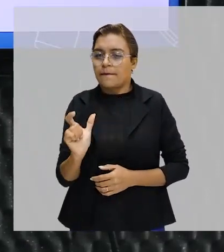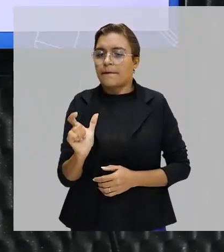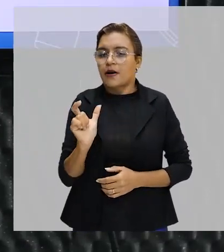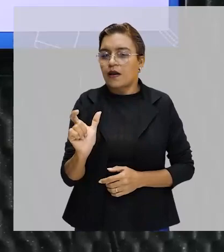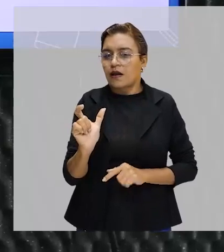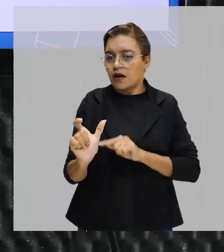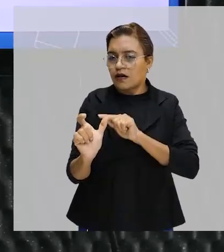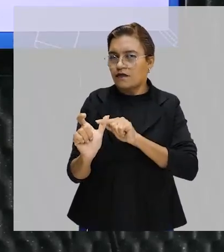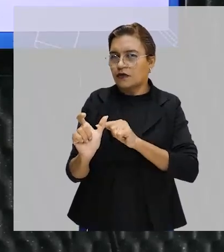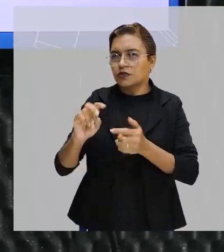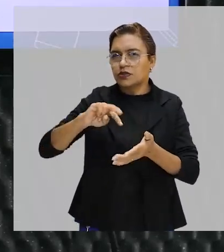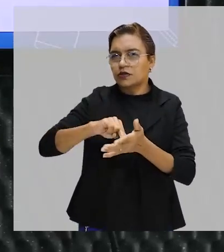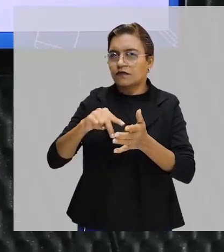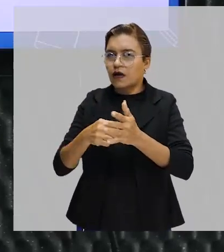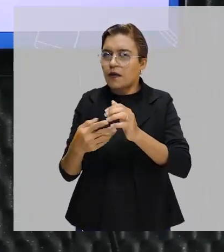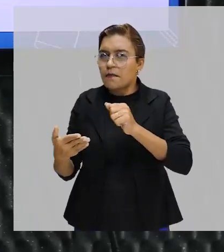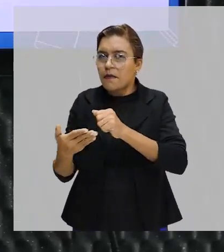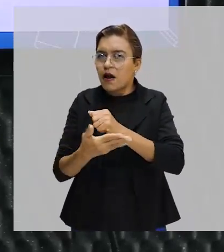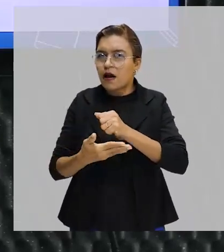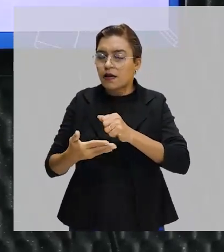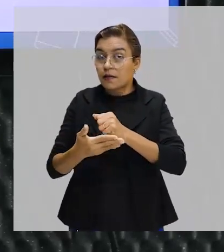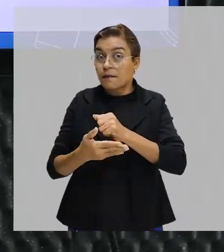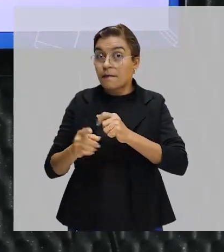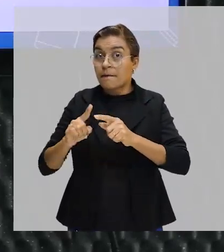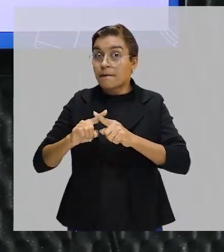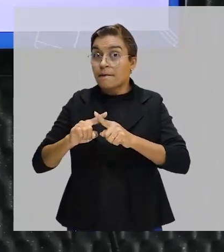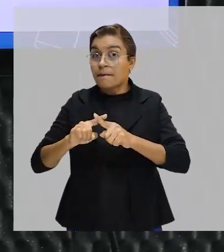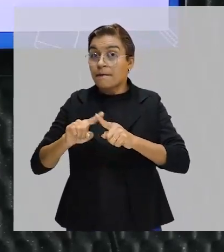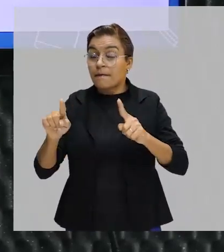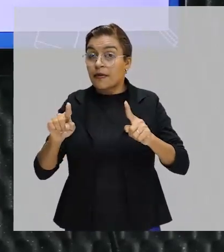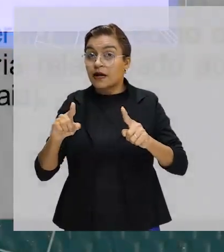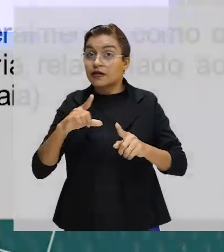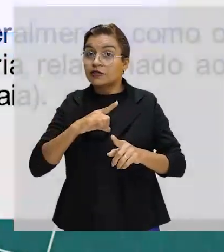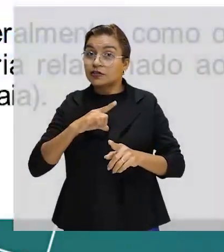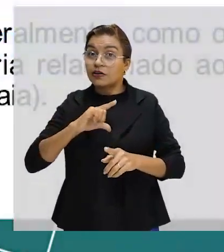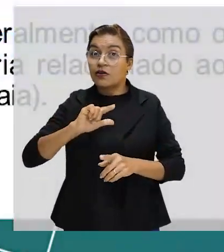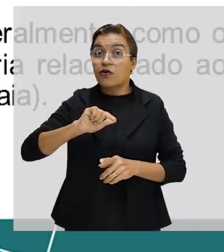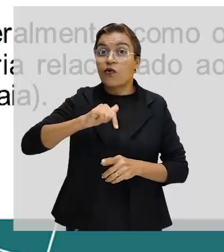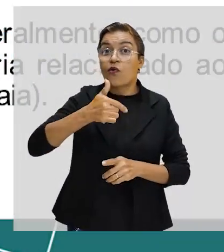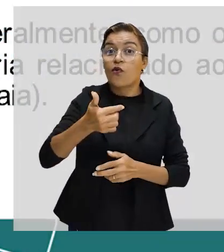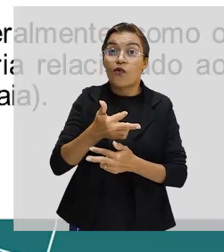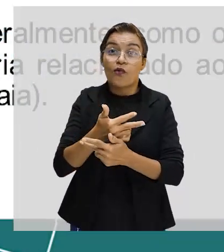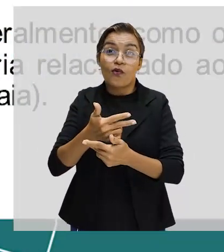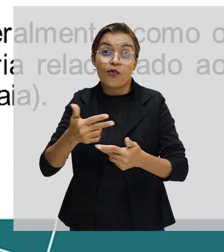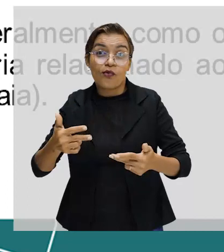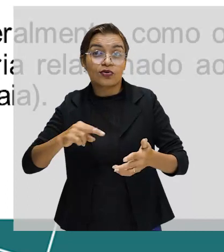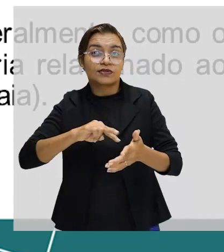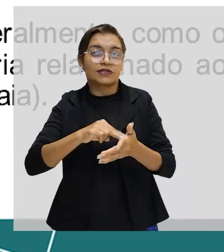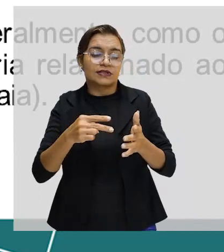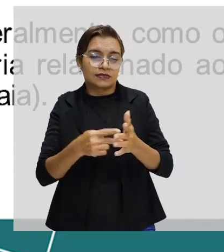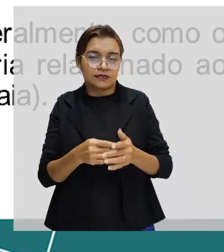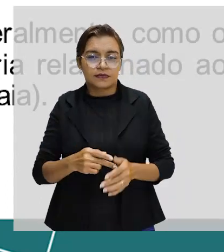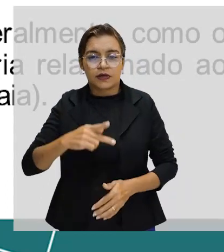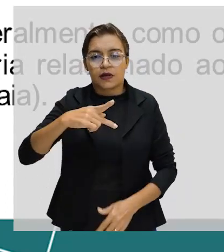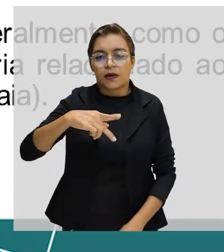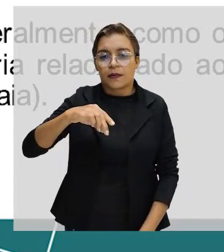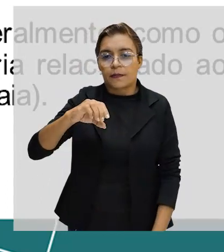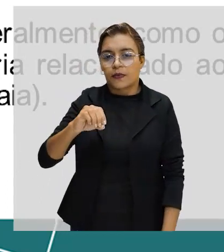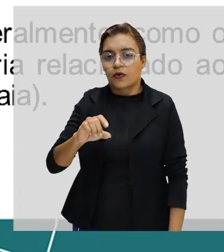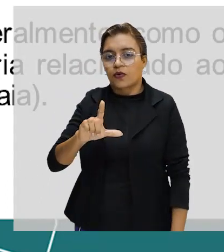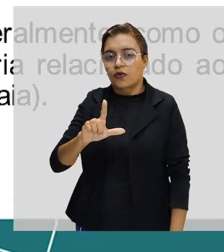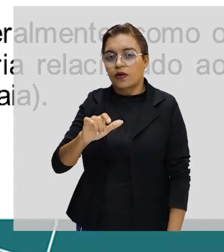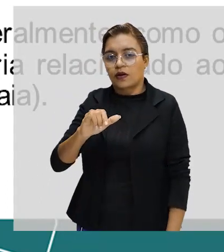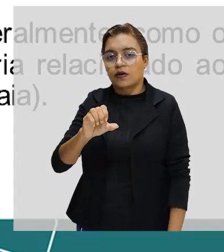significado básico, mas ela remete a outros significados também, né? O que é polissemia?